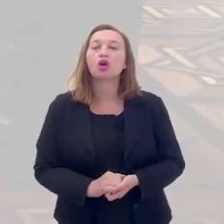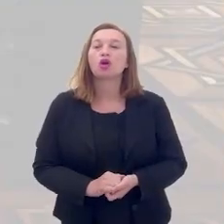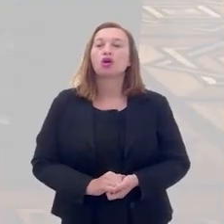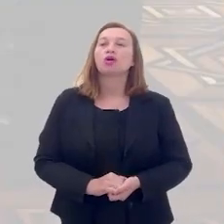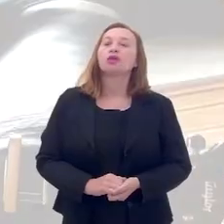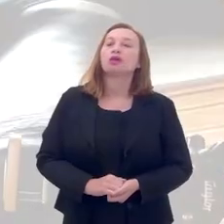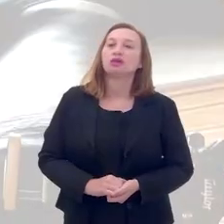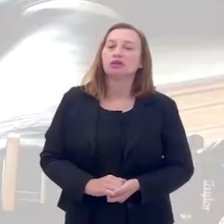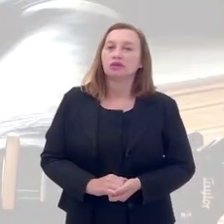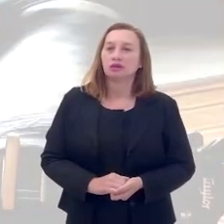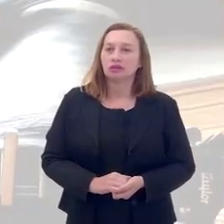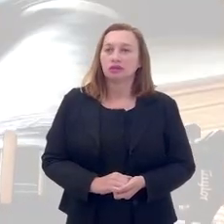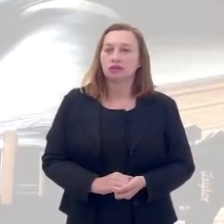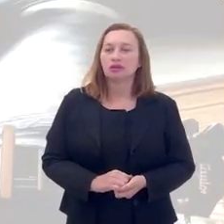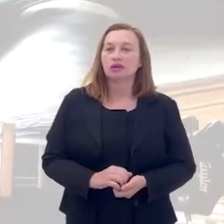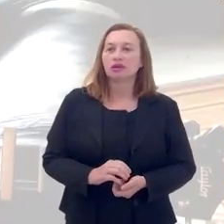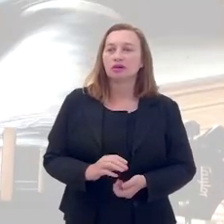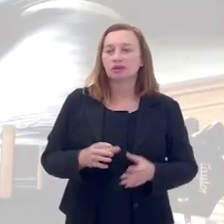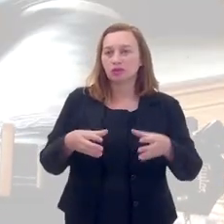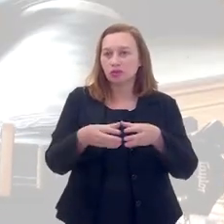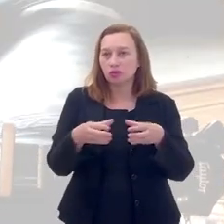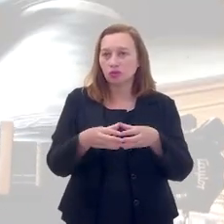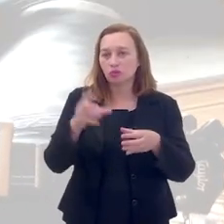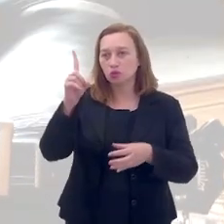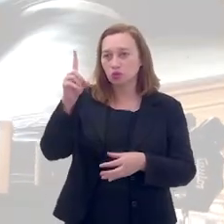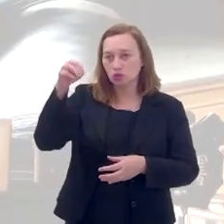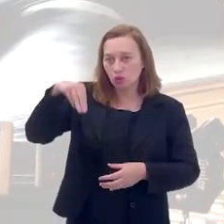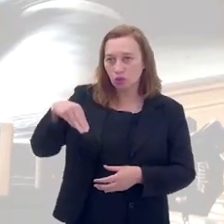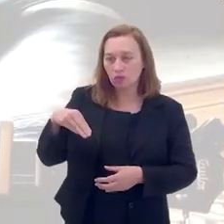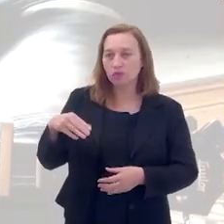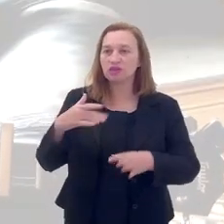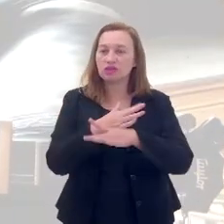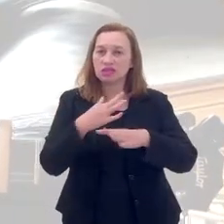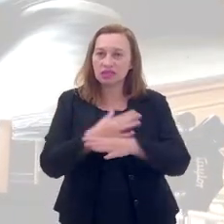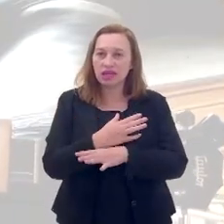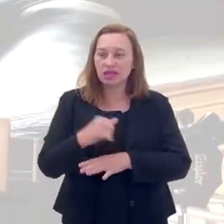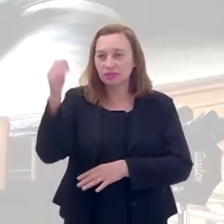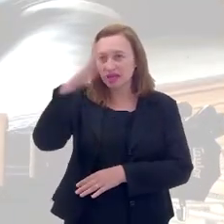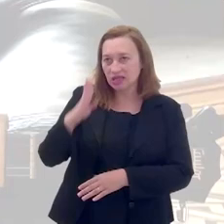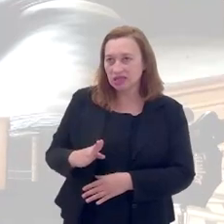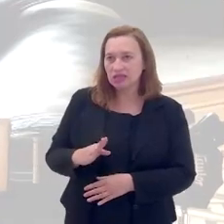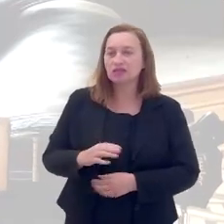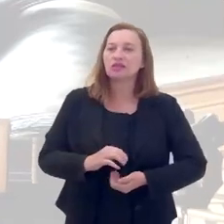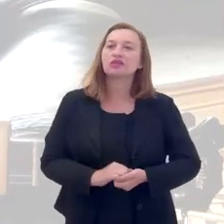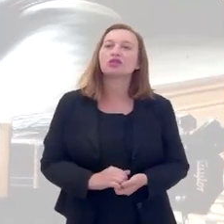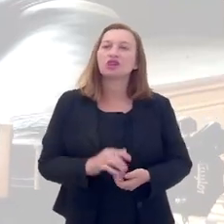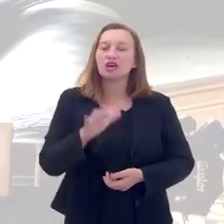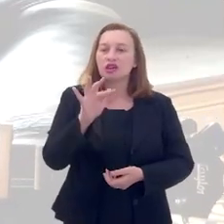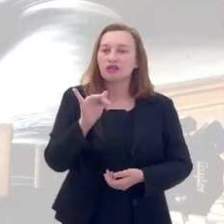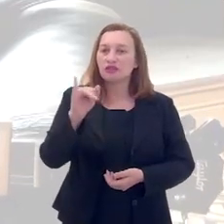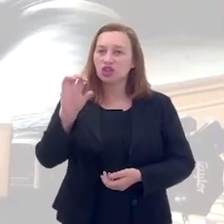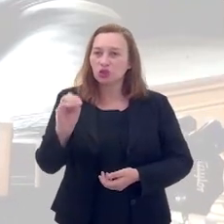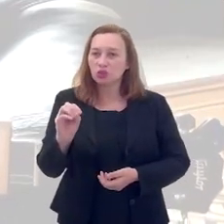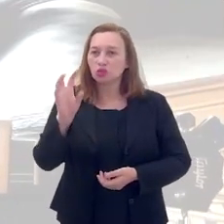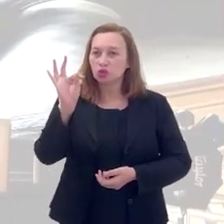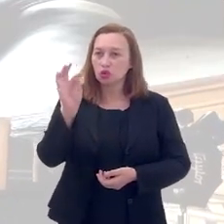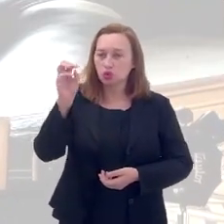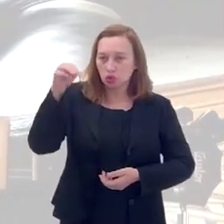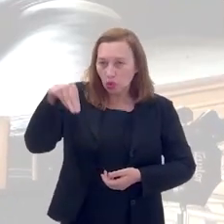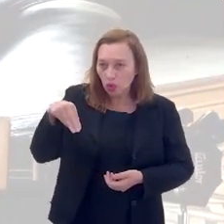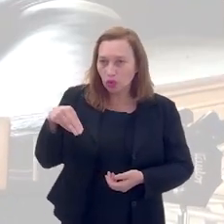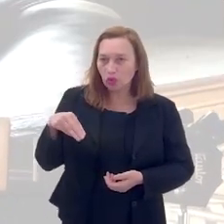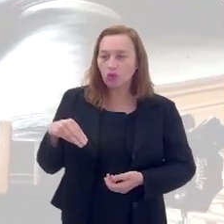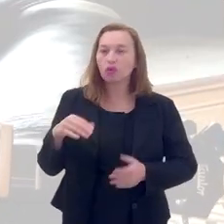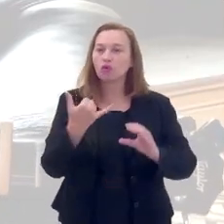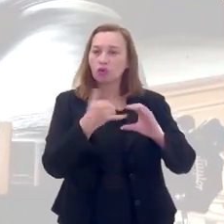fazer um contato aí também para levar a banda Dom para sua cidade para todo o Brasil é só ligar para nossa produtora fina no Tom Produções que